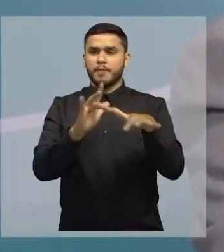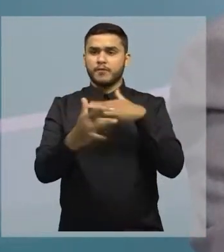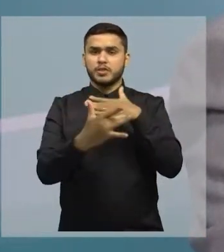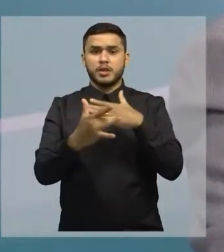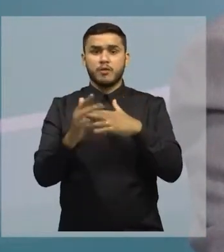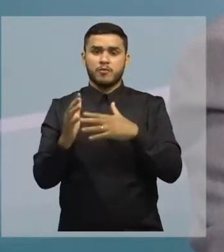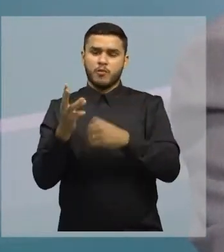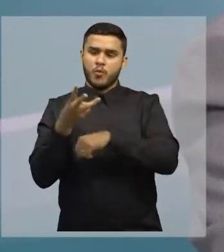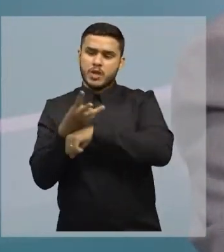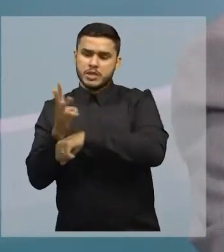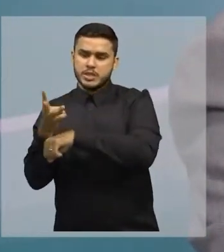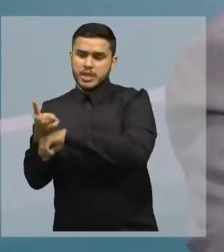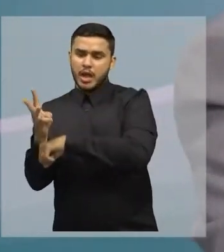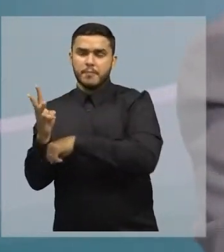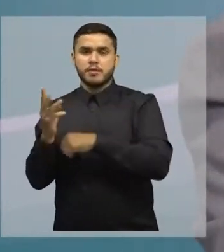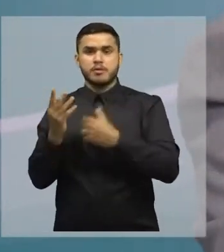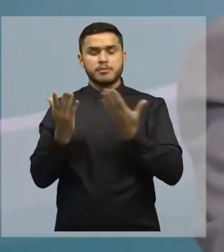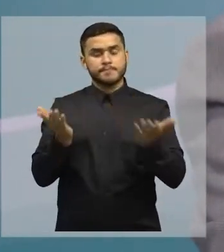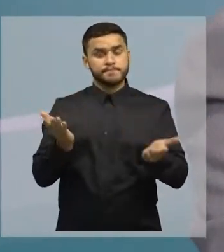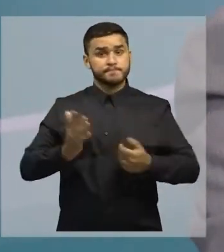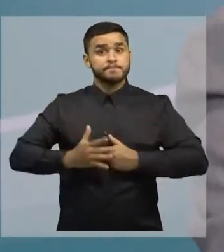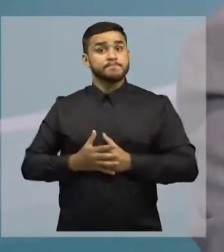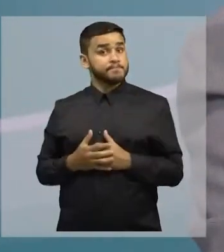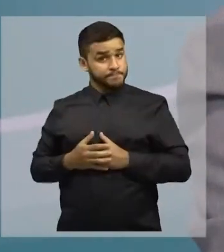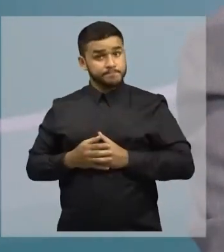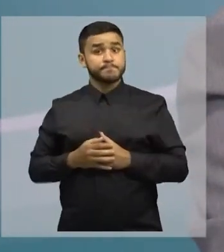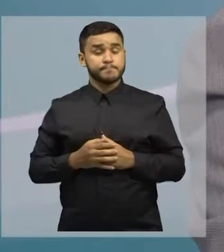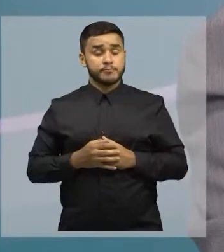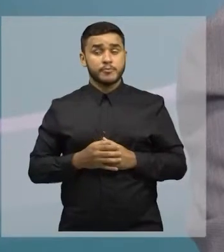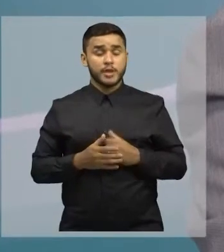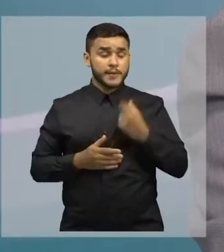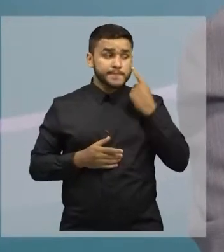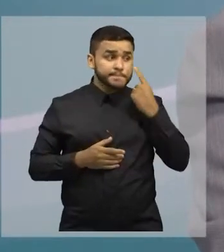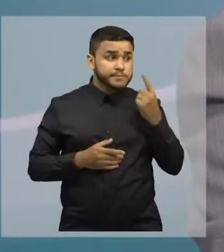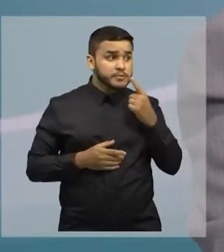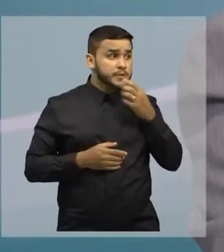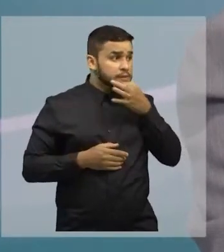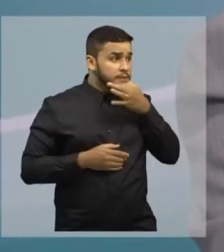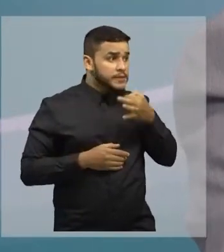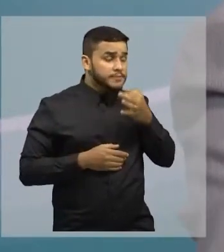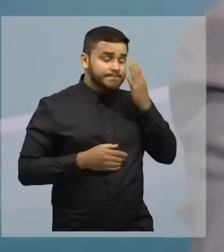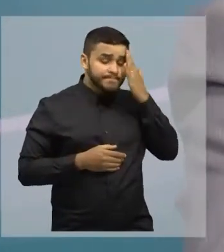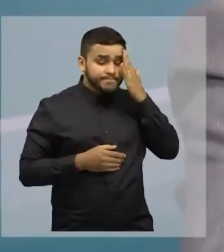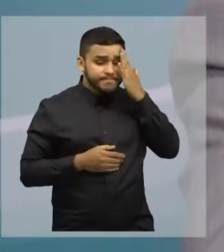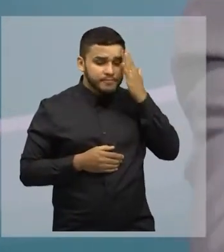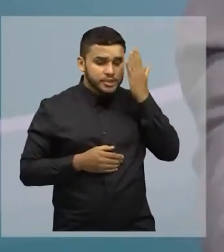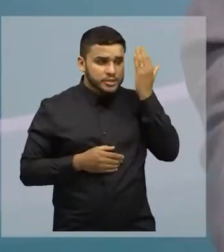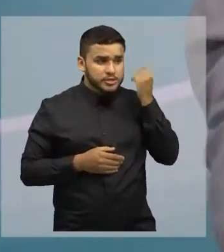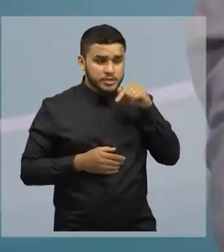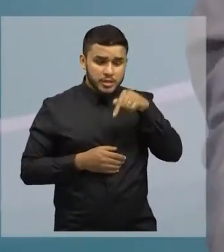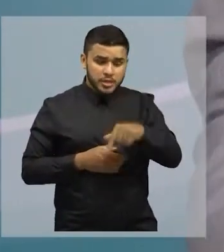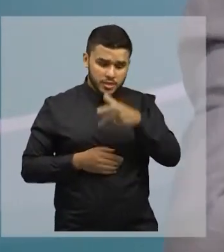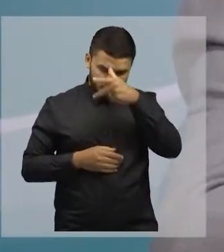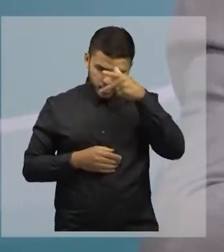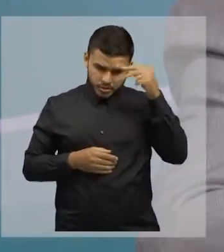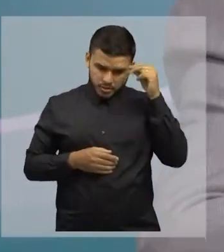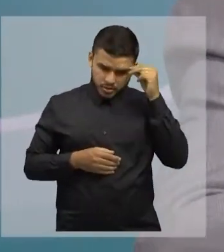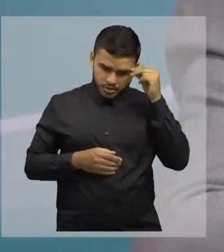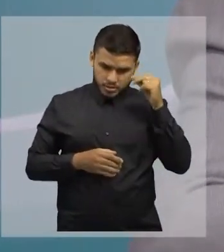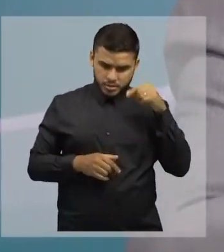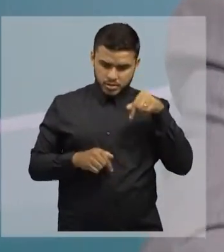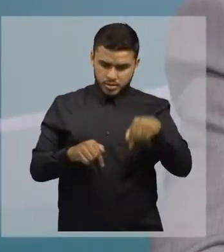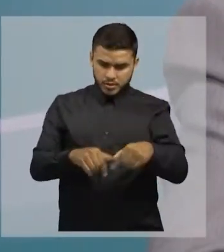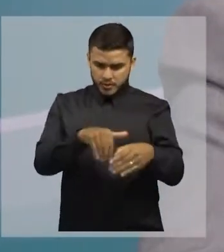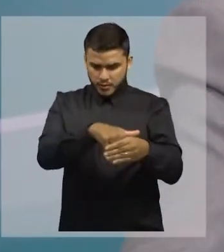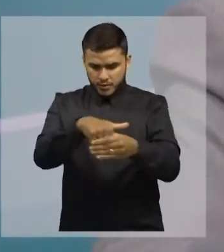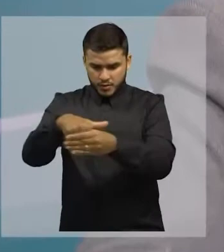tenho, principal nesse momento, é se a eleição vai ser municipal ou se vai ser, se as